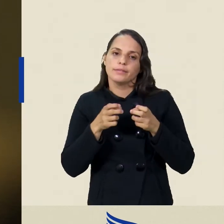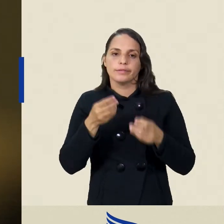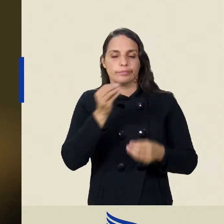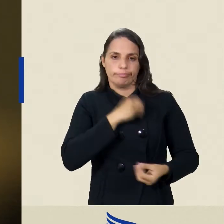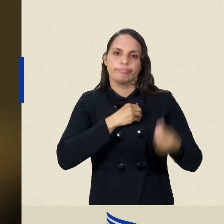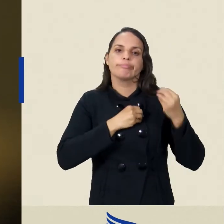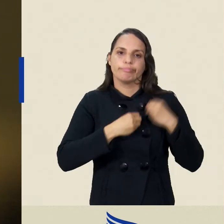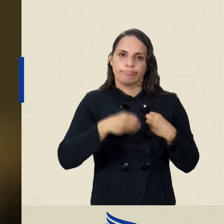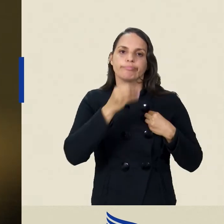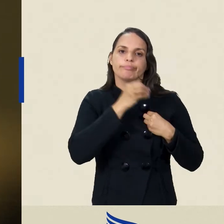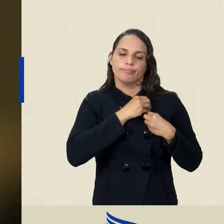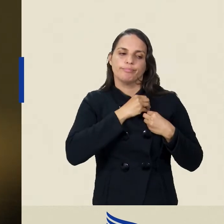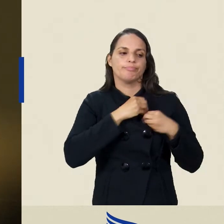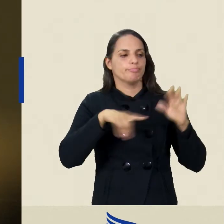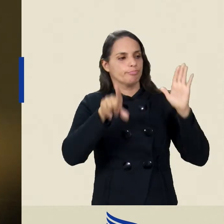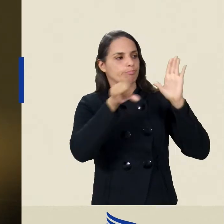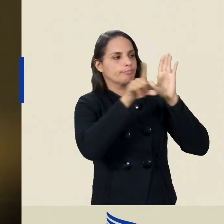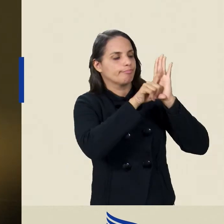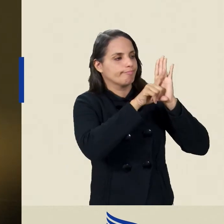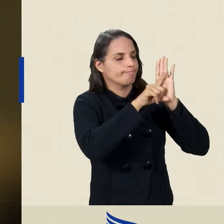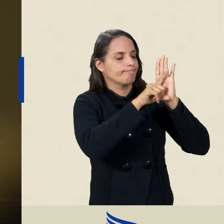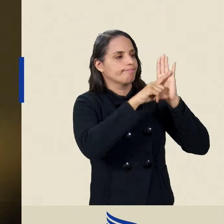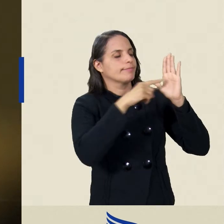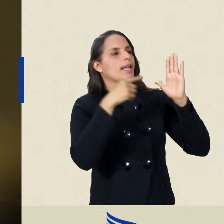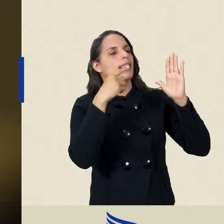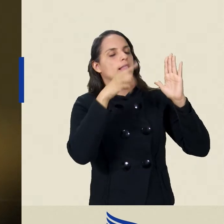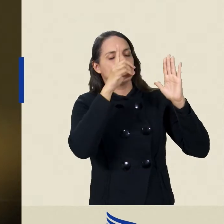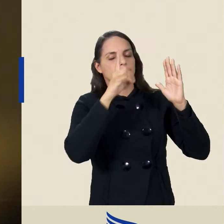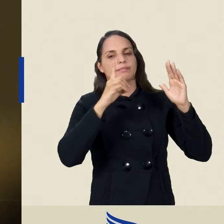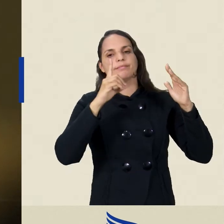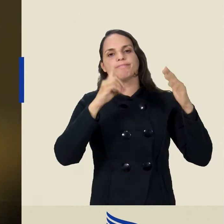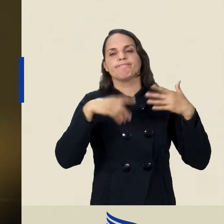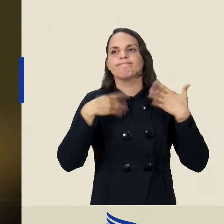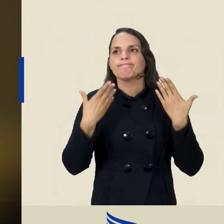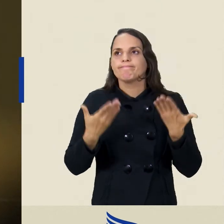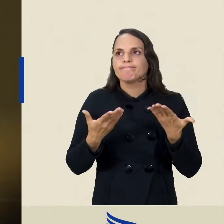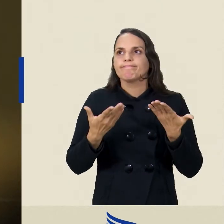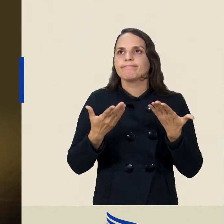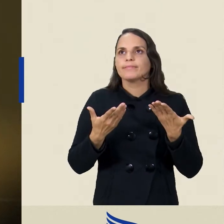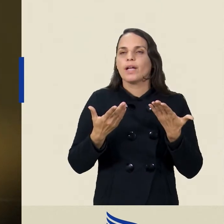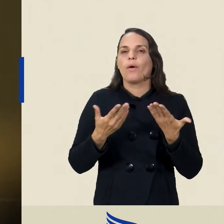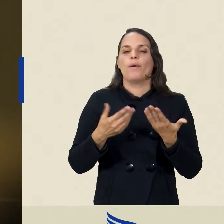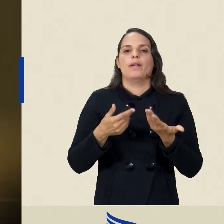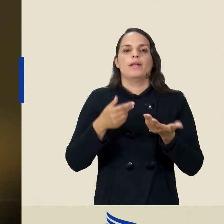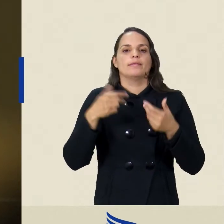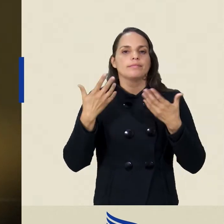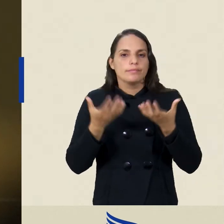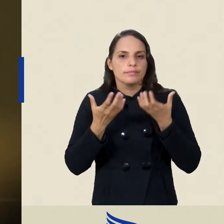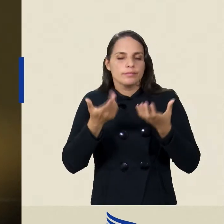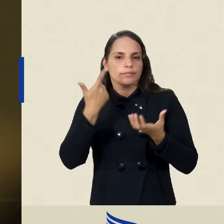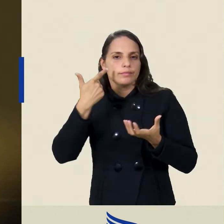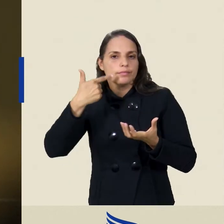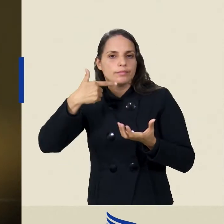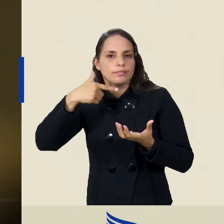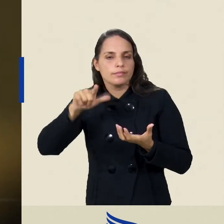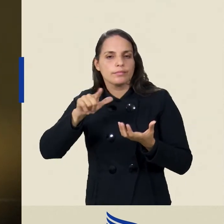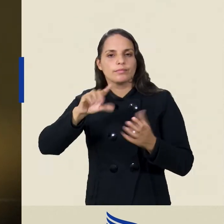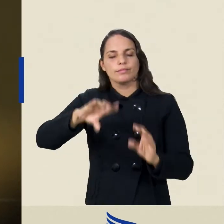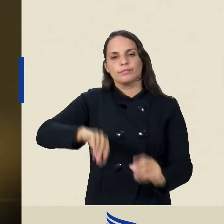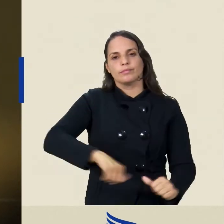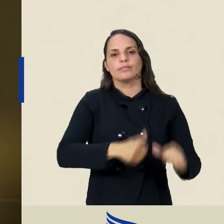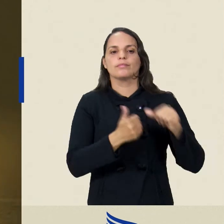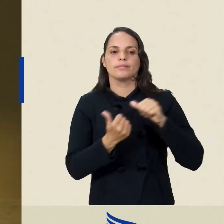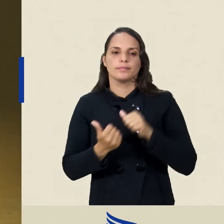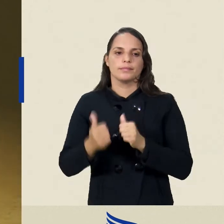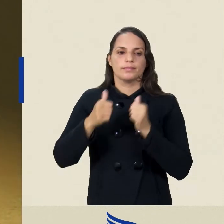lei de Deus. Experimentou novamente a morte para o pecado e deseja ser de novo sepultado com Cristo no